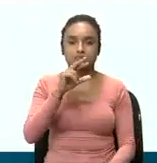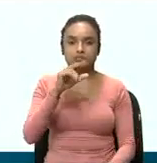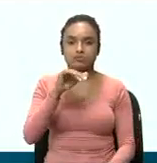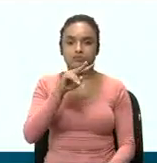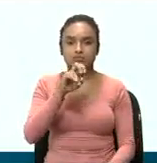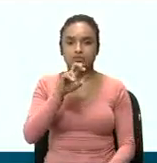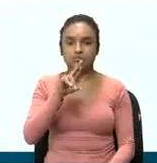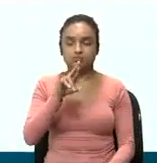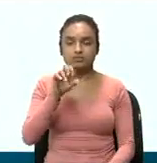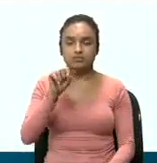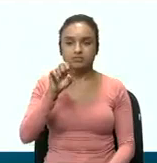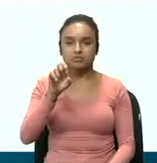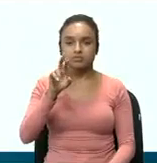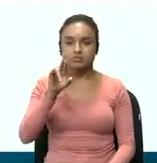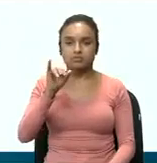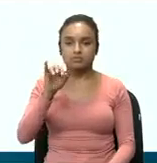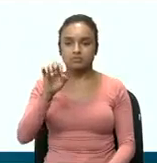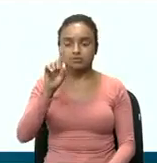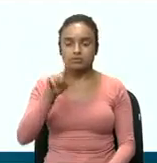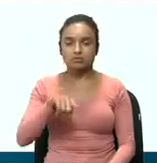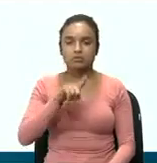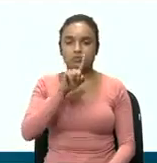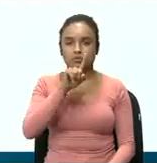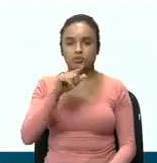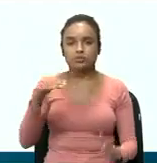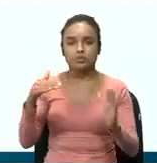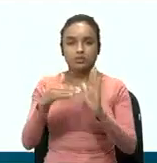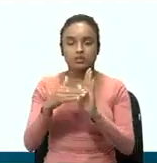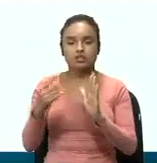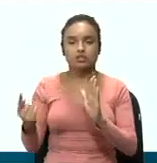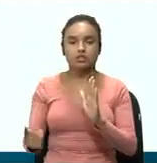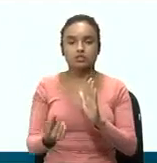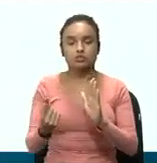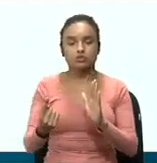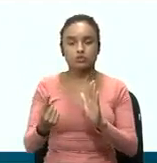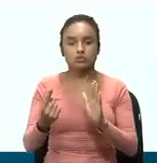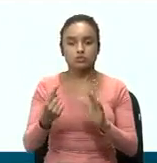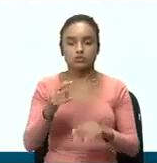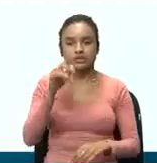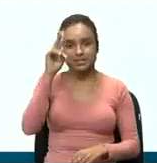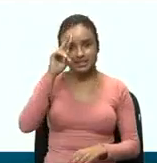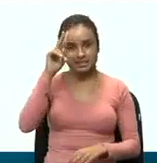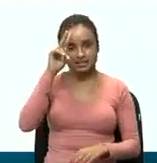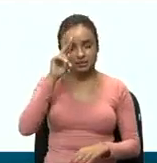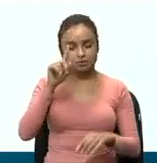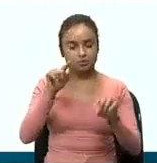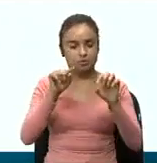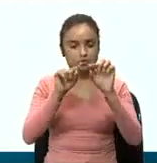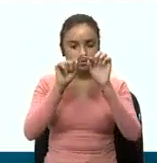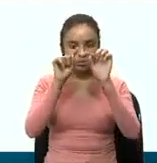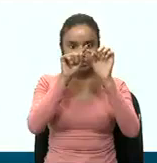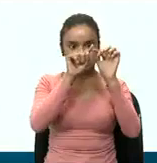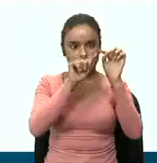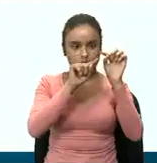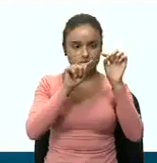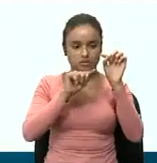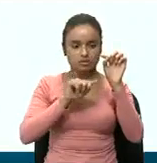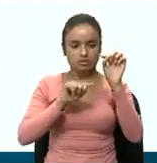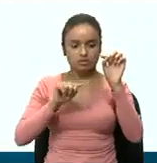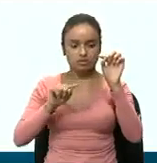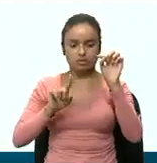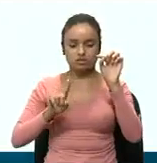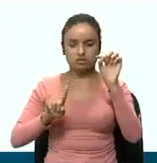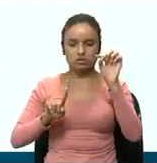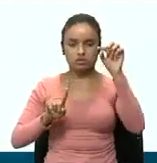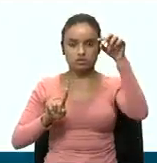de 1 ao infinito. Então eu vou separar 1 sobre 4n, 4 elevado